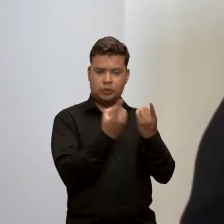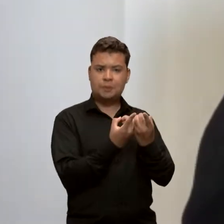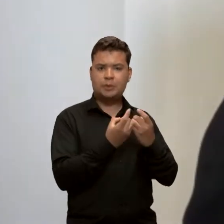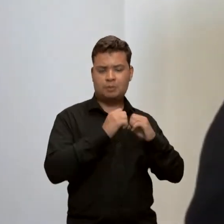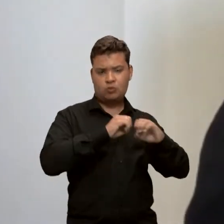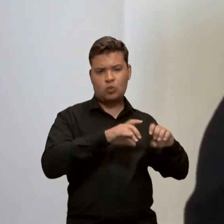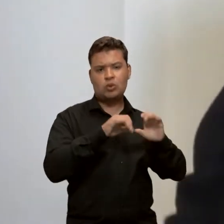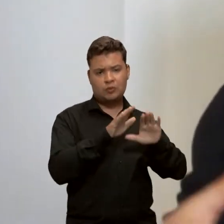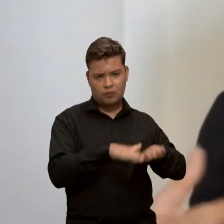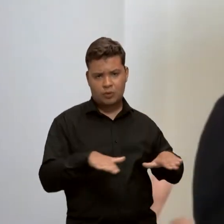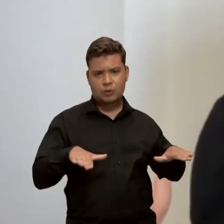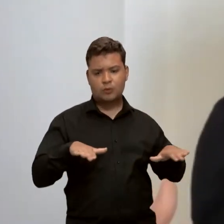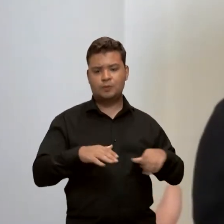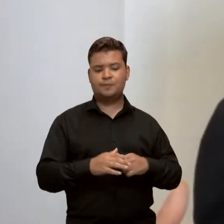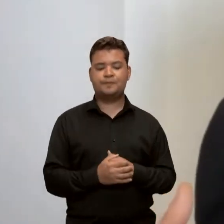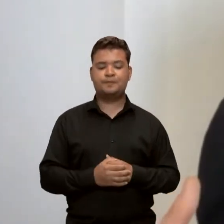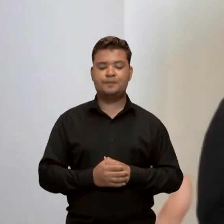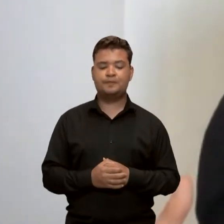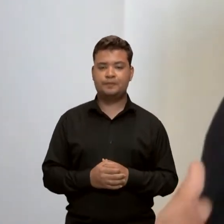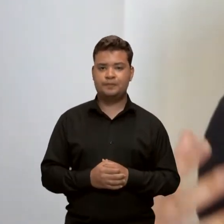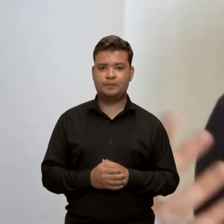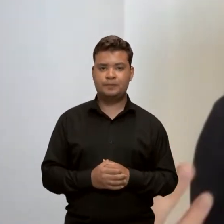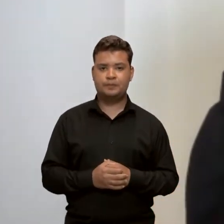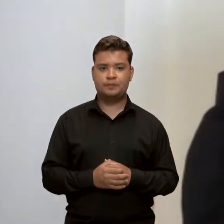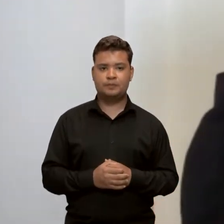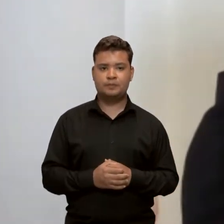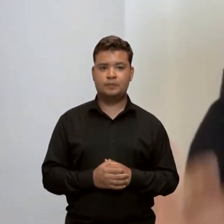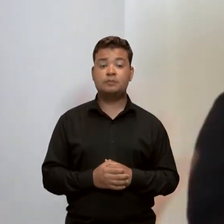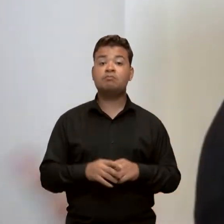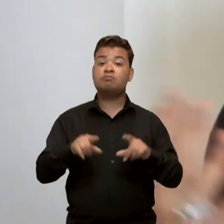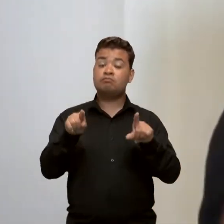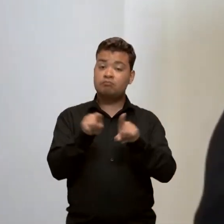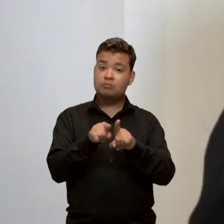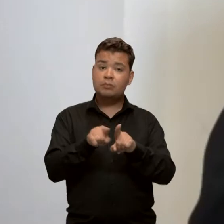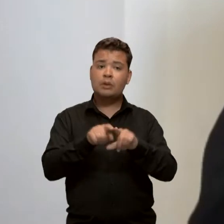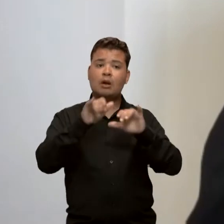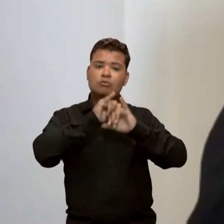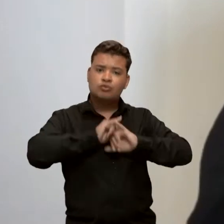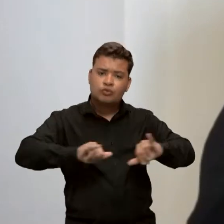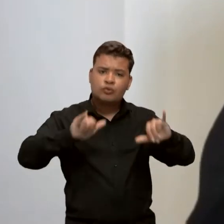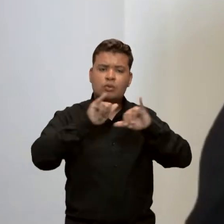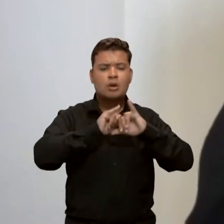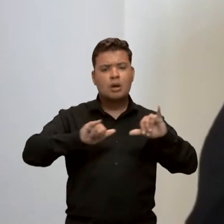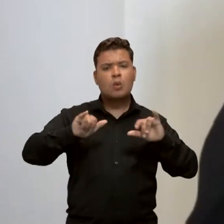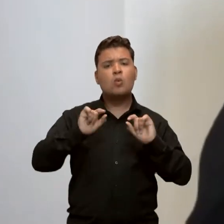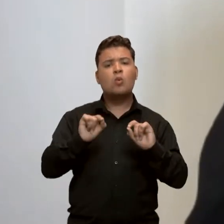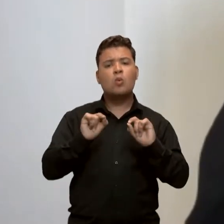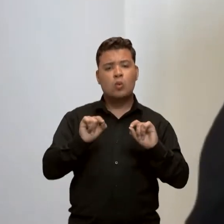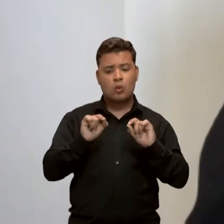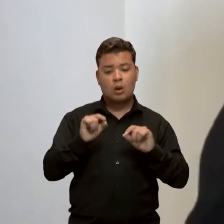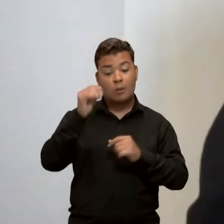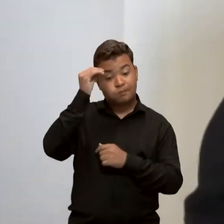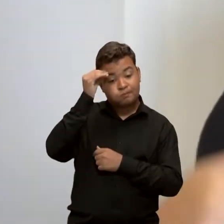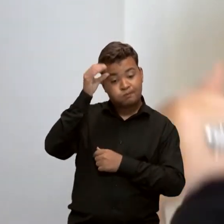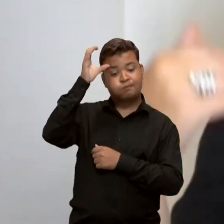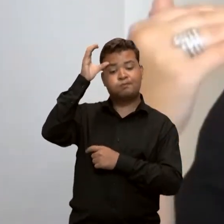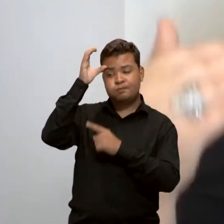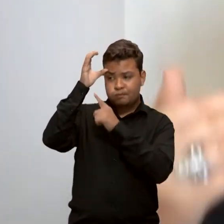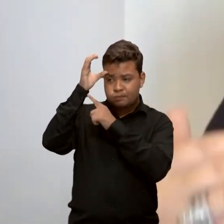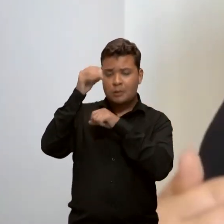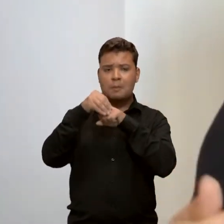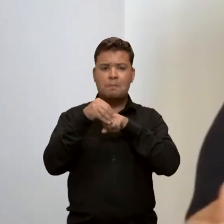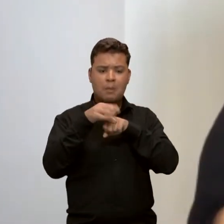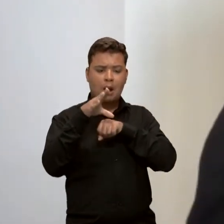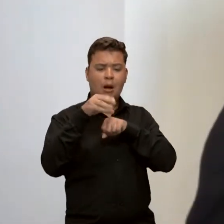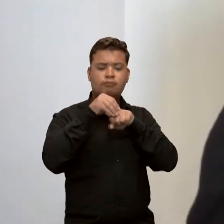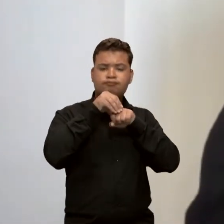Infantil, e divulgar também, sobretudo, os conhecimentos que são produzidos no interior desse espaço. Pois